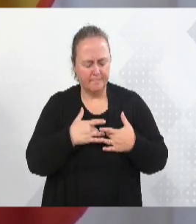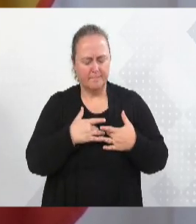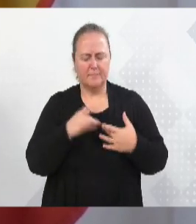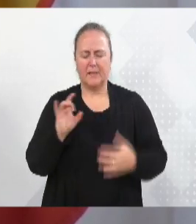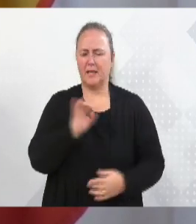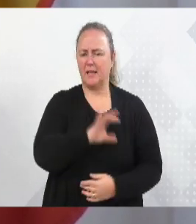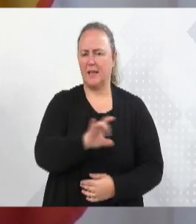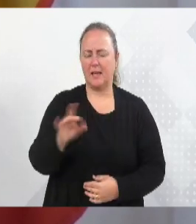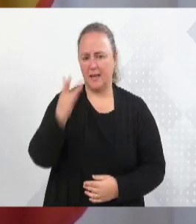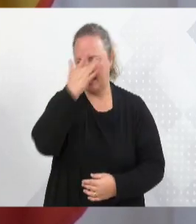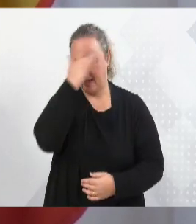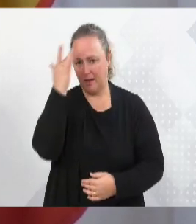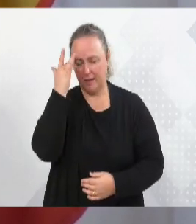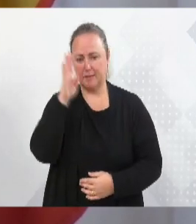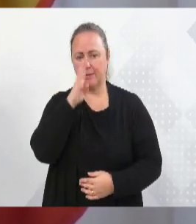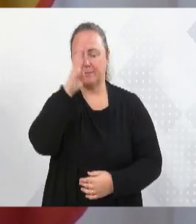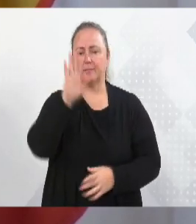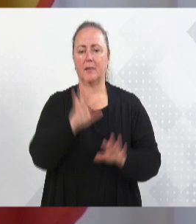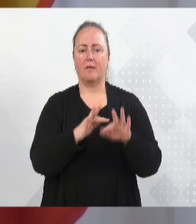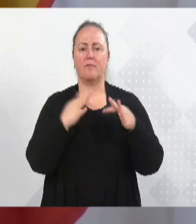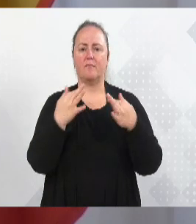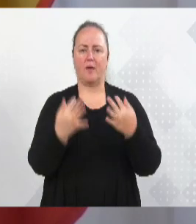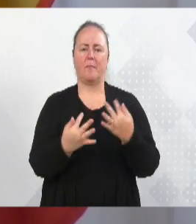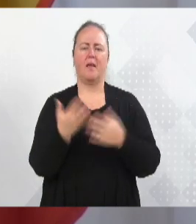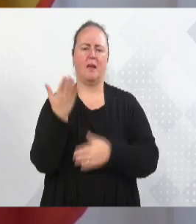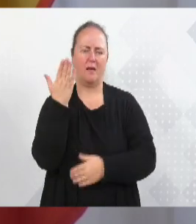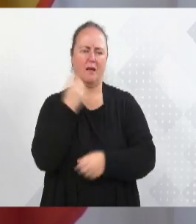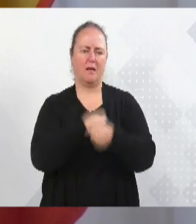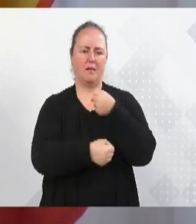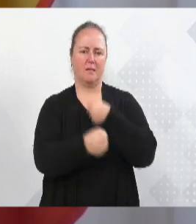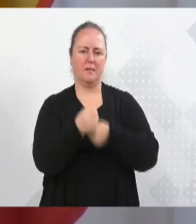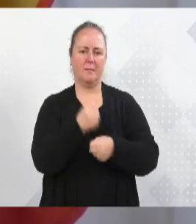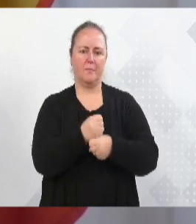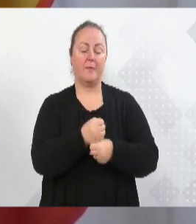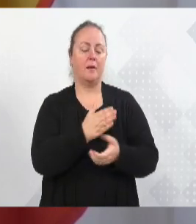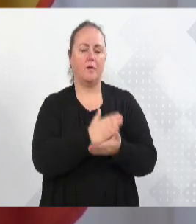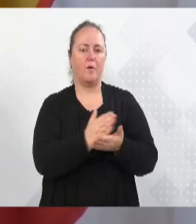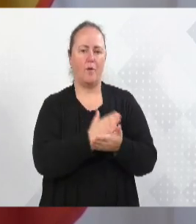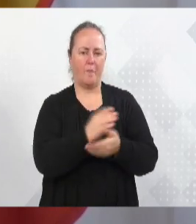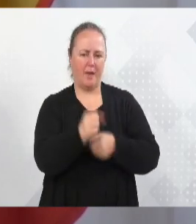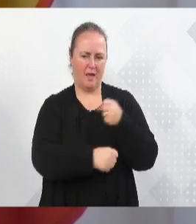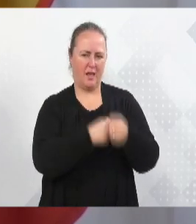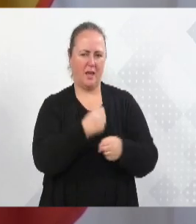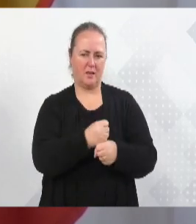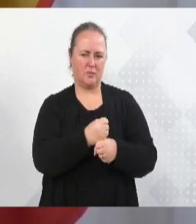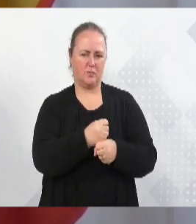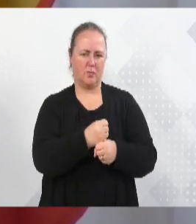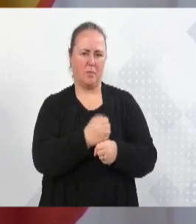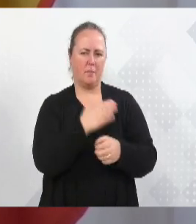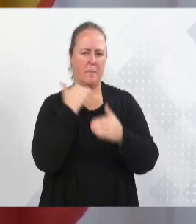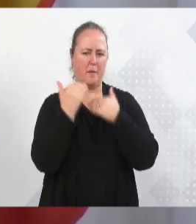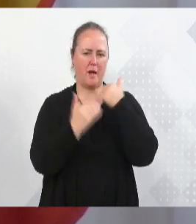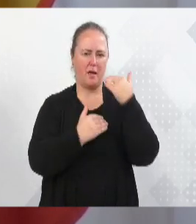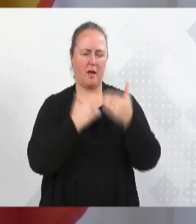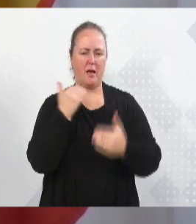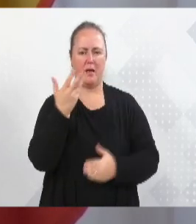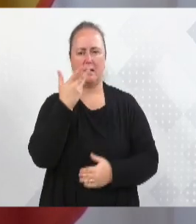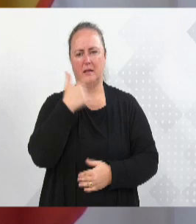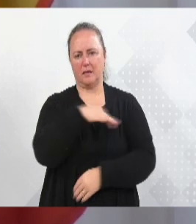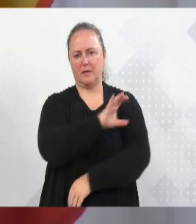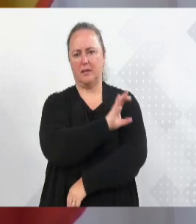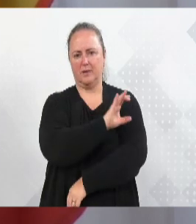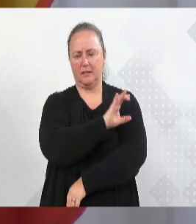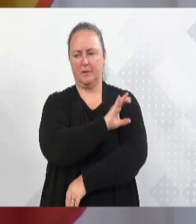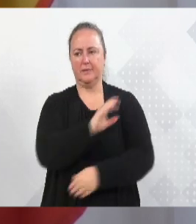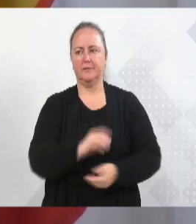blumenauense e, principalmente, das famílias. E, num primeiro momento, quero aqui agradecer por essa deferência de ter vindo aqui a